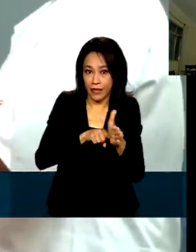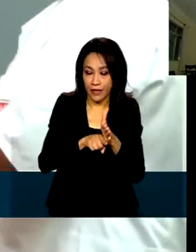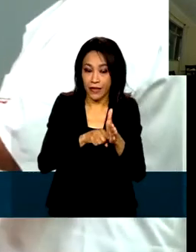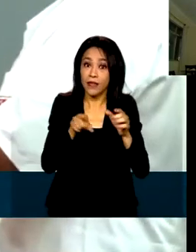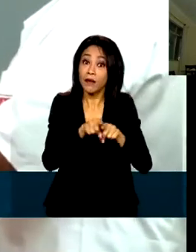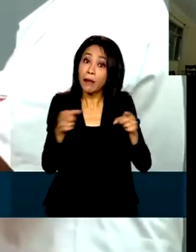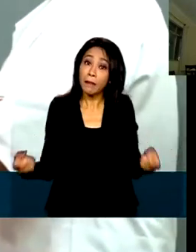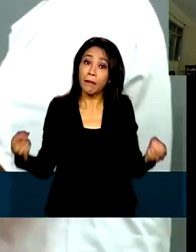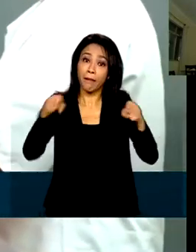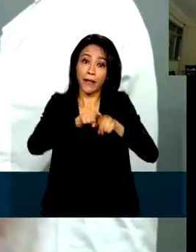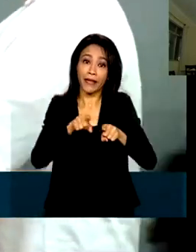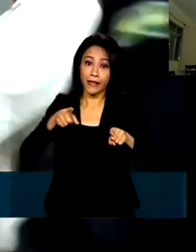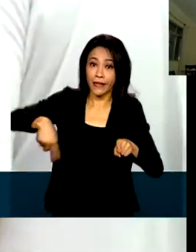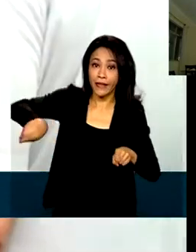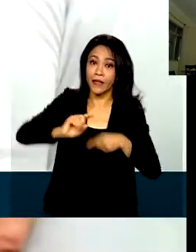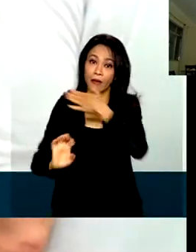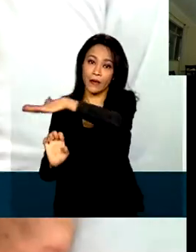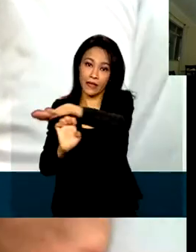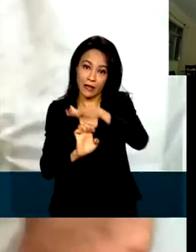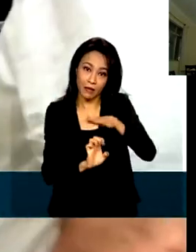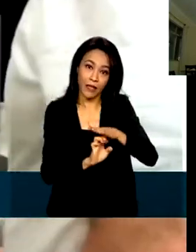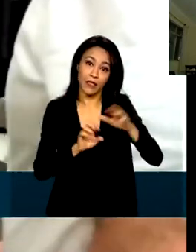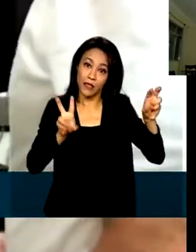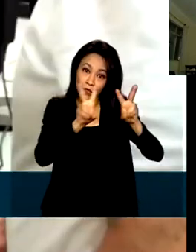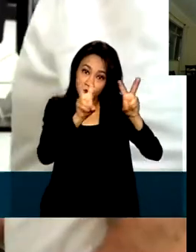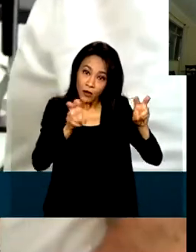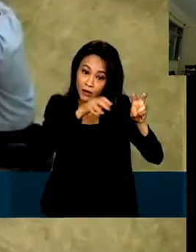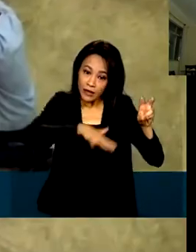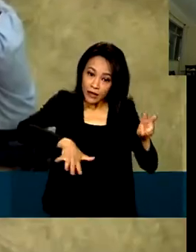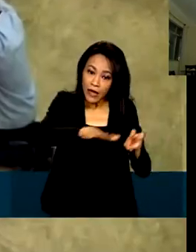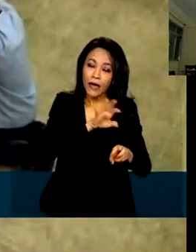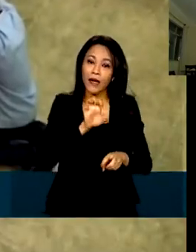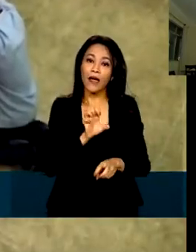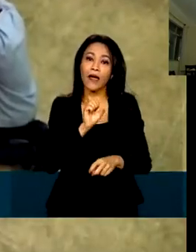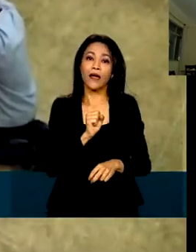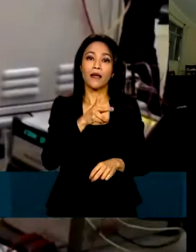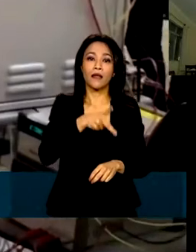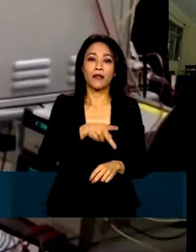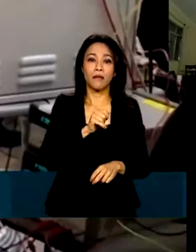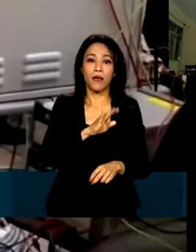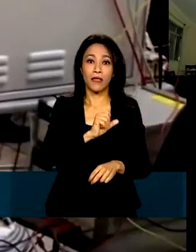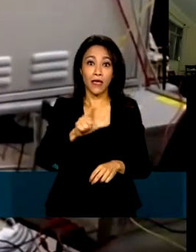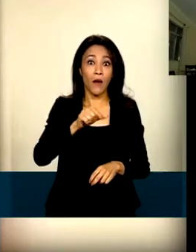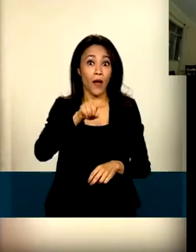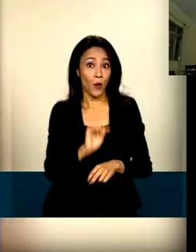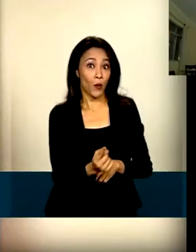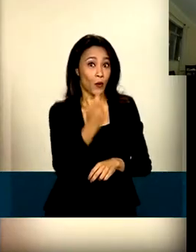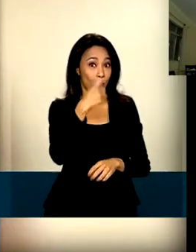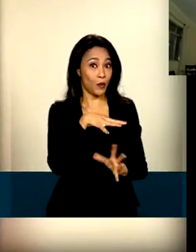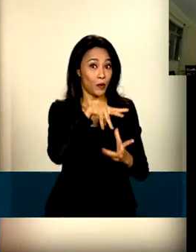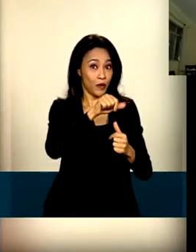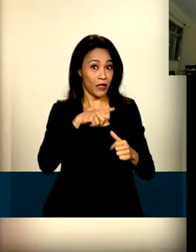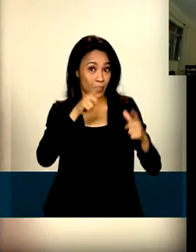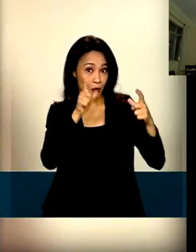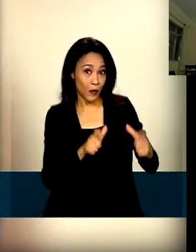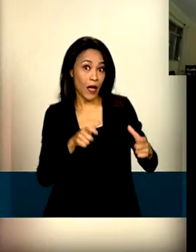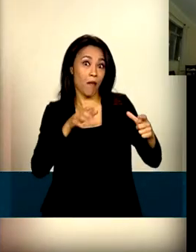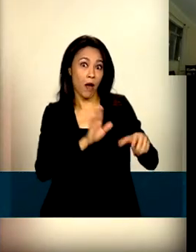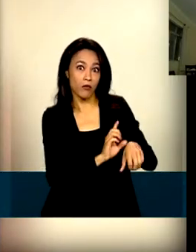parcerias privadas no campo era espacial além de ser um dos únicos países do mundo com espaço o porto internacional